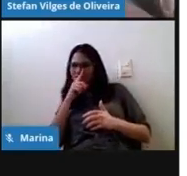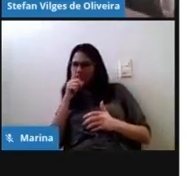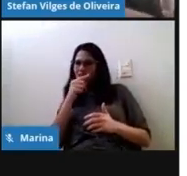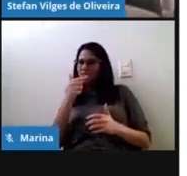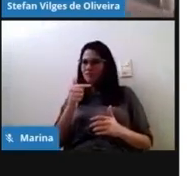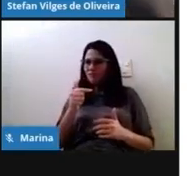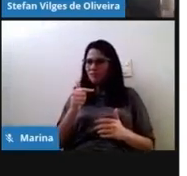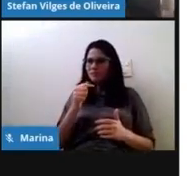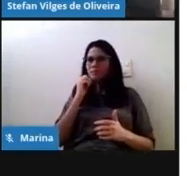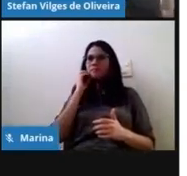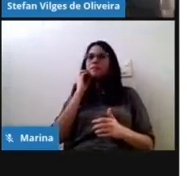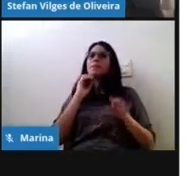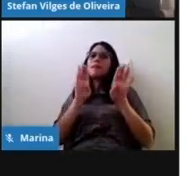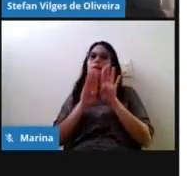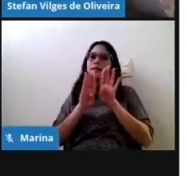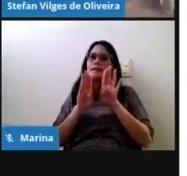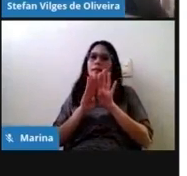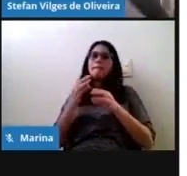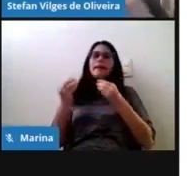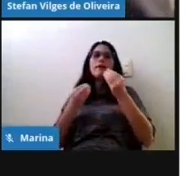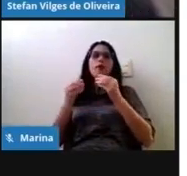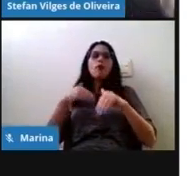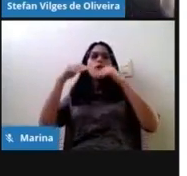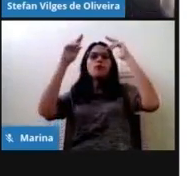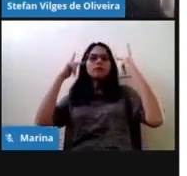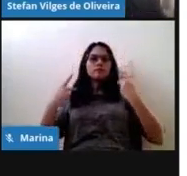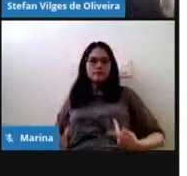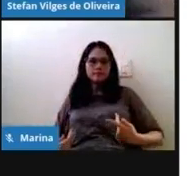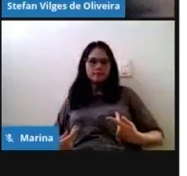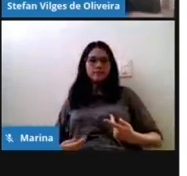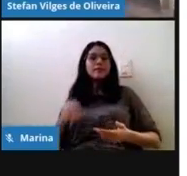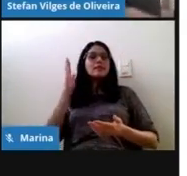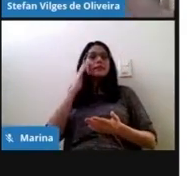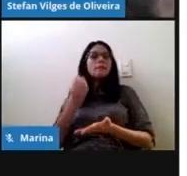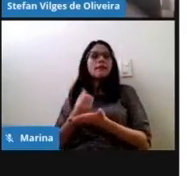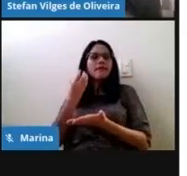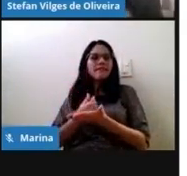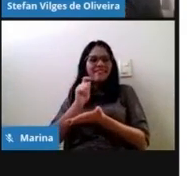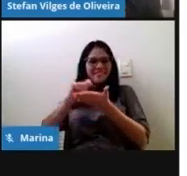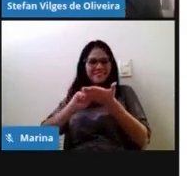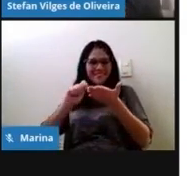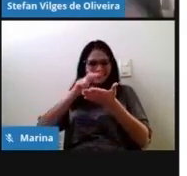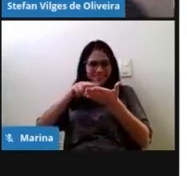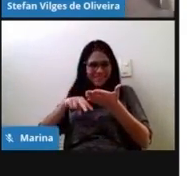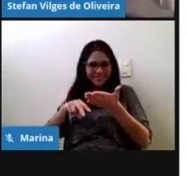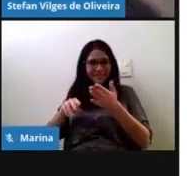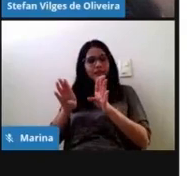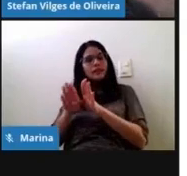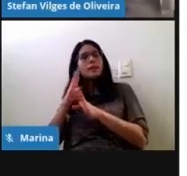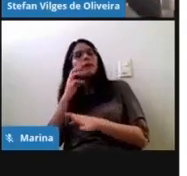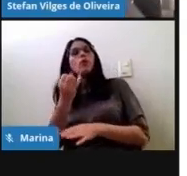desenvolvimento humano, percentual de analfabetismo e o índice de Gini, que mede a variação de renda dentro